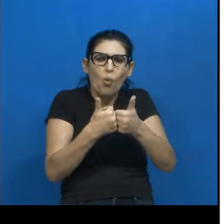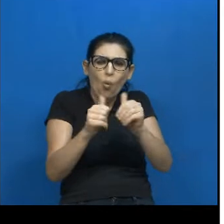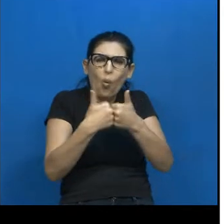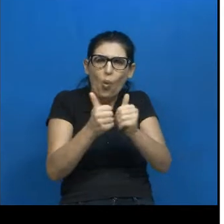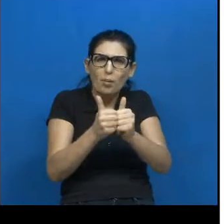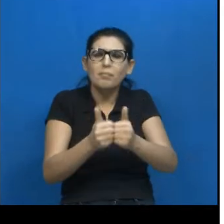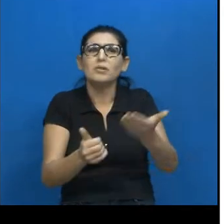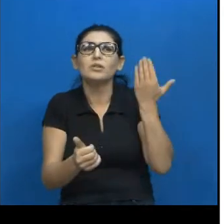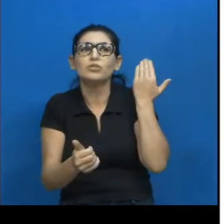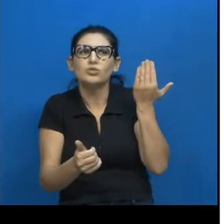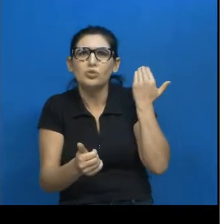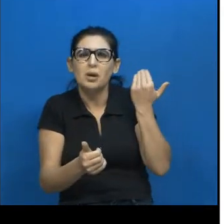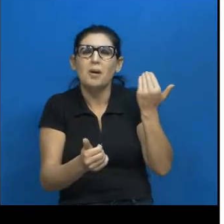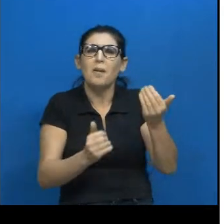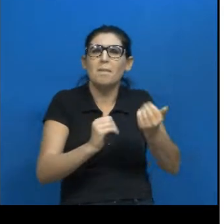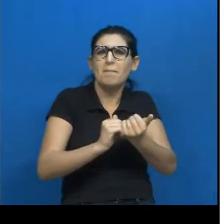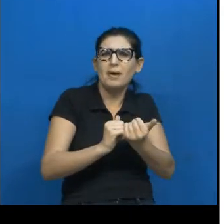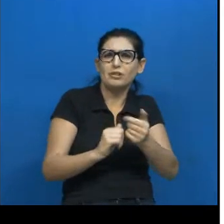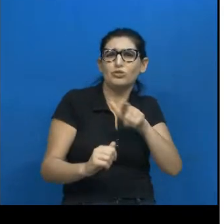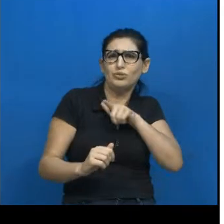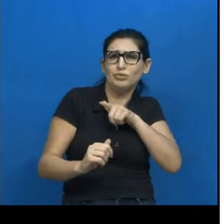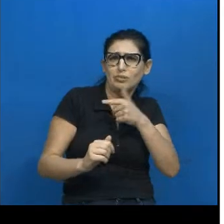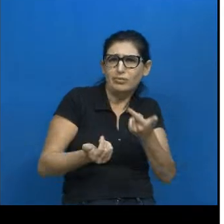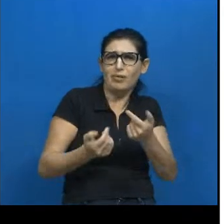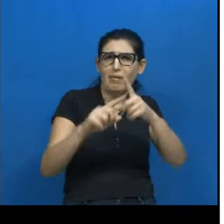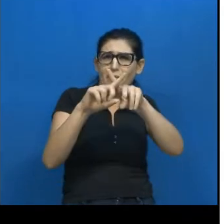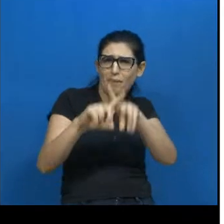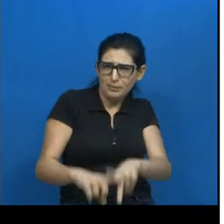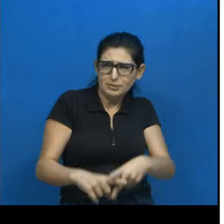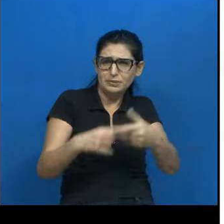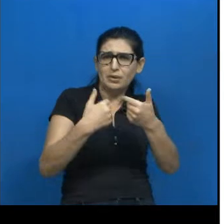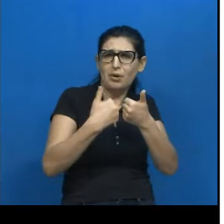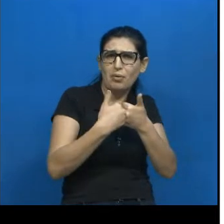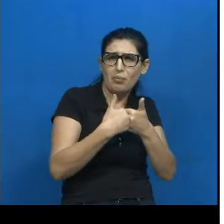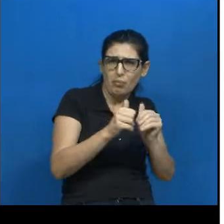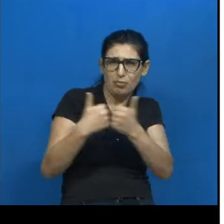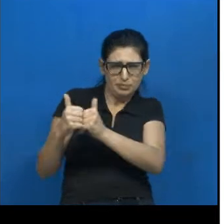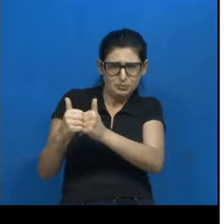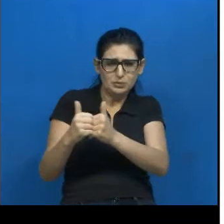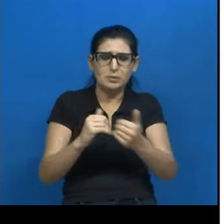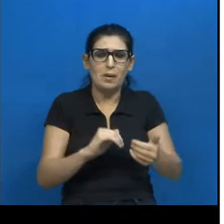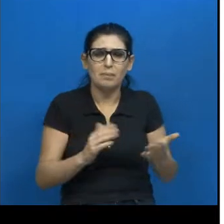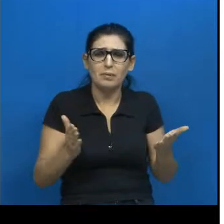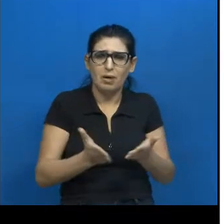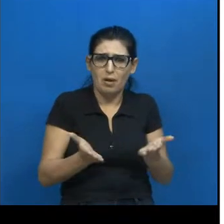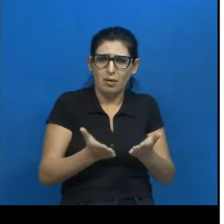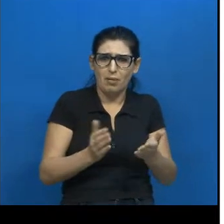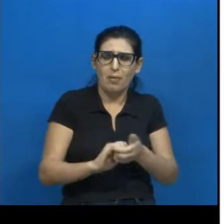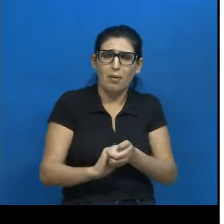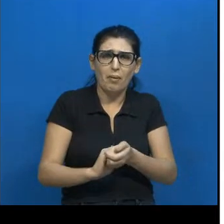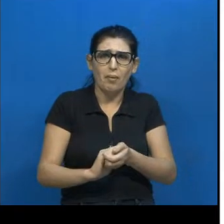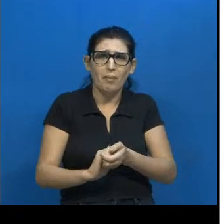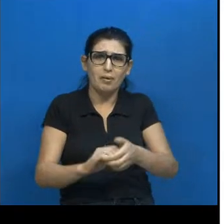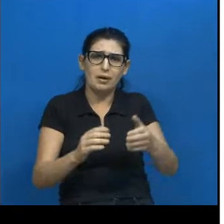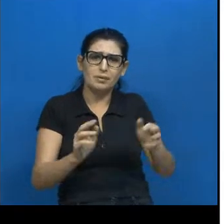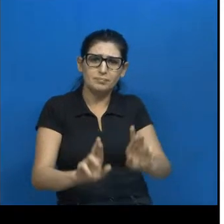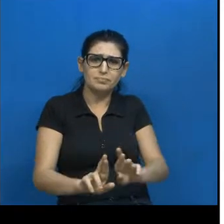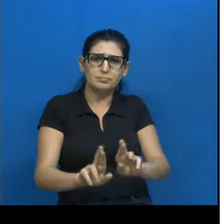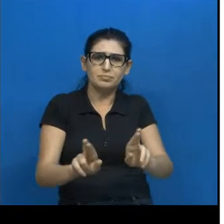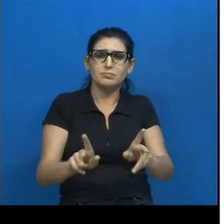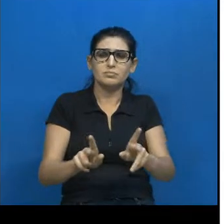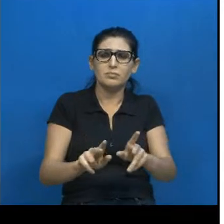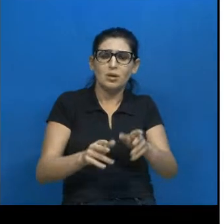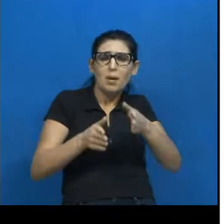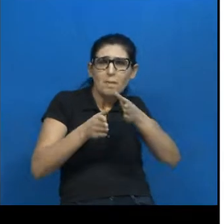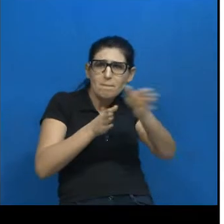concorrentes e elas andavam paralelamente, a gente está fazendo elas de uma forma que ela parta no ponto, ela continua passando